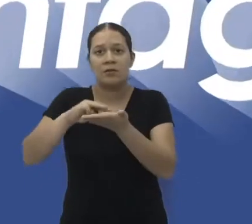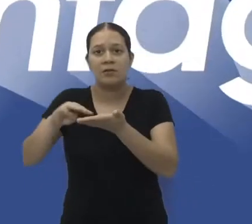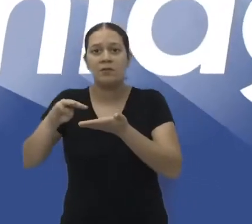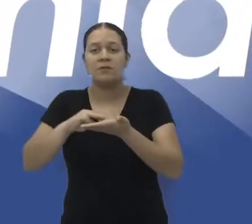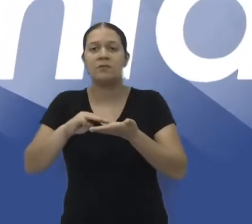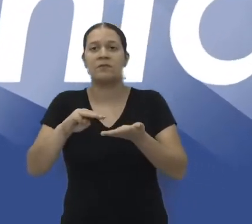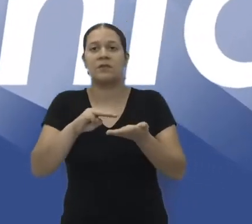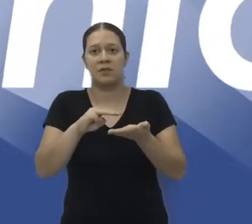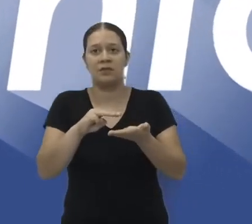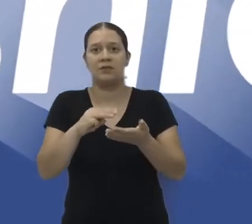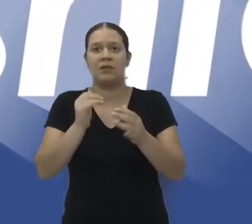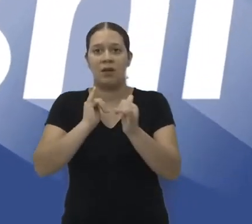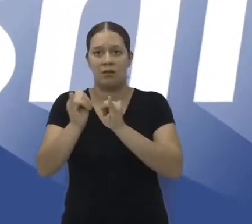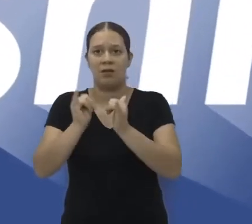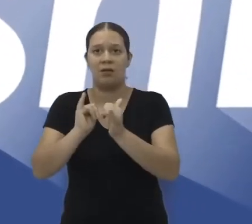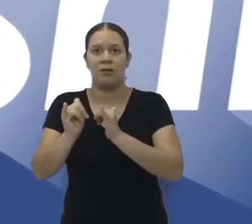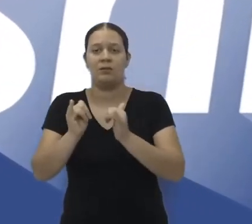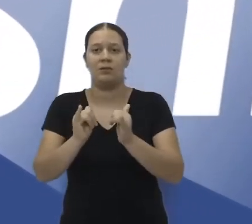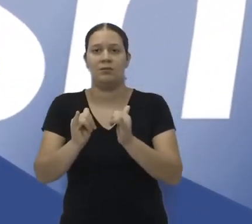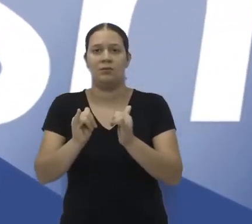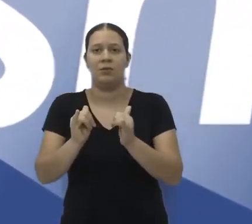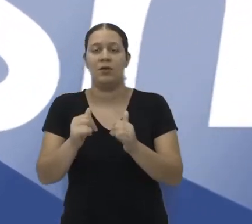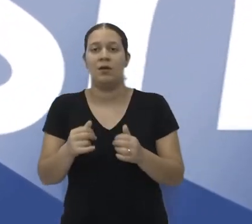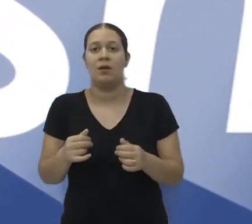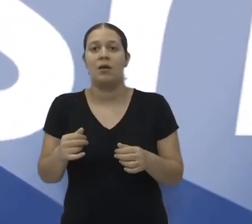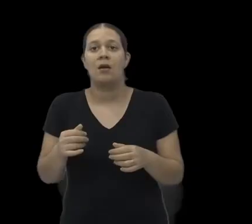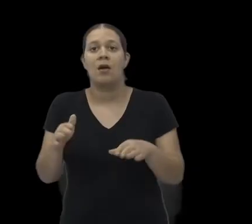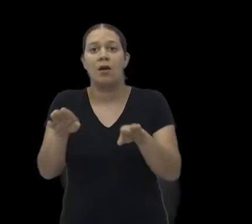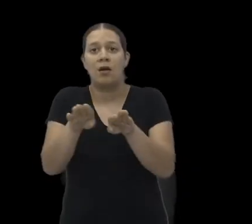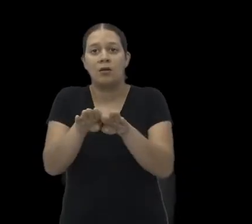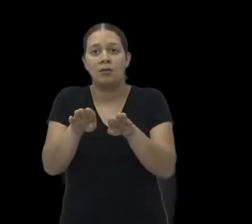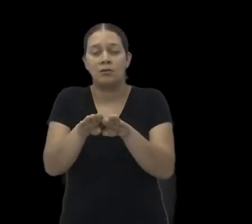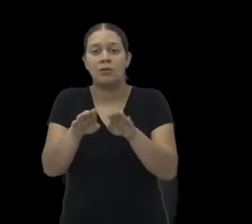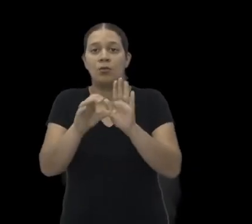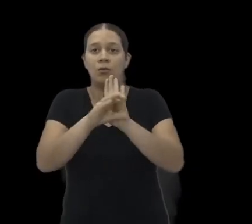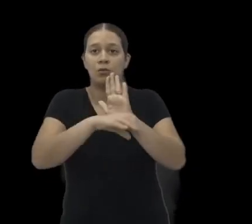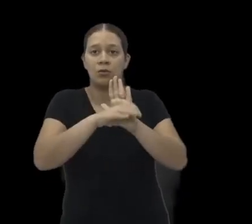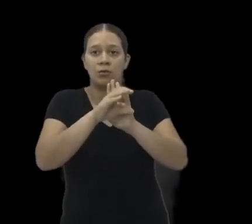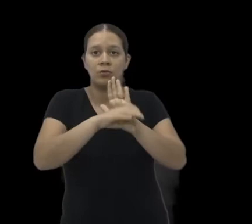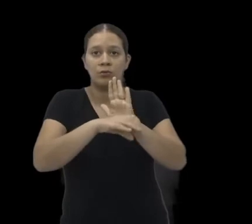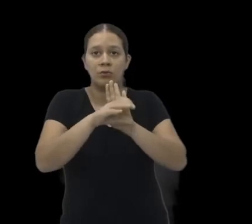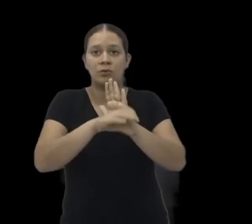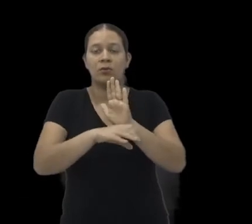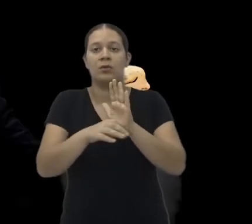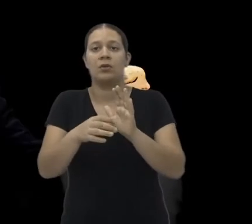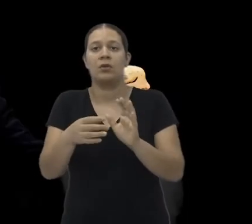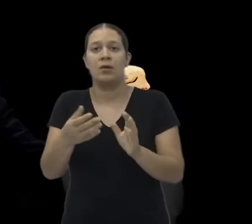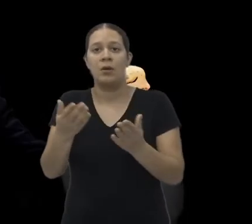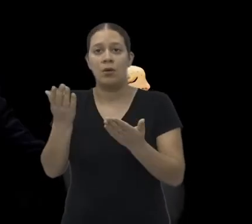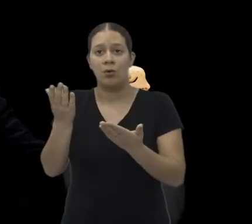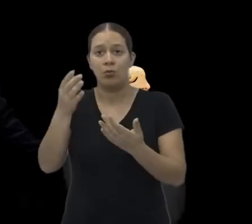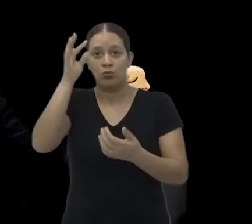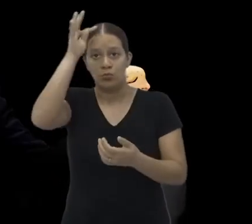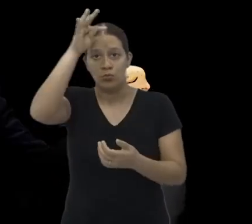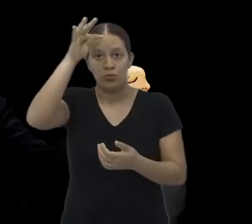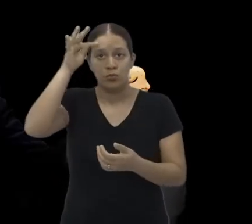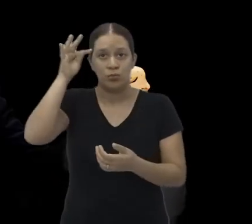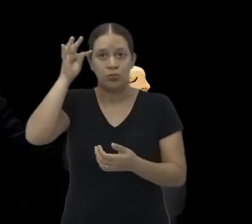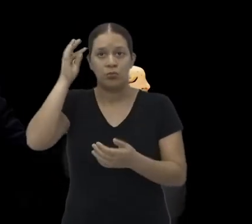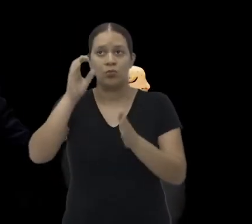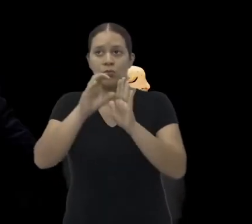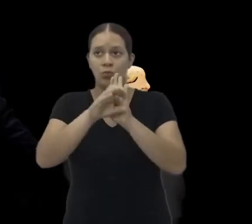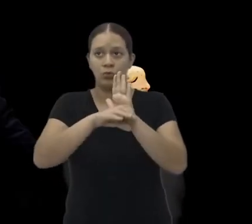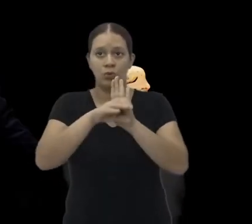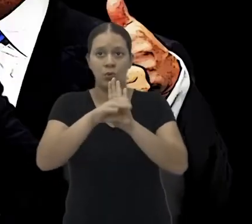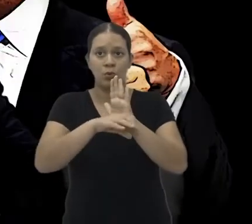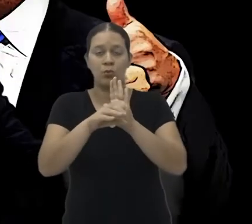e suas hashtags na internet. Assim, esses assuntos costumam alcançar o trending topics, ou